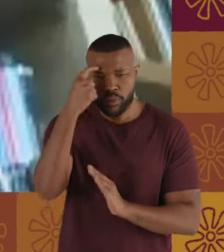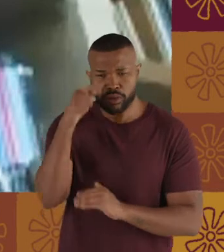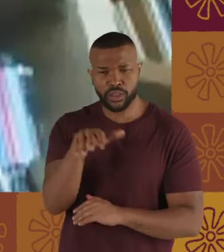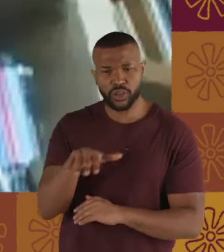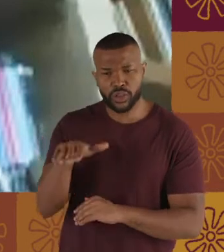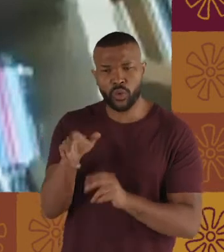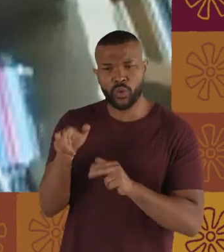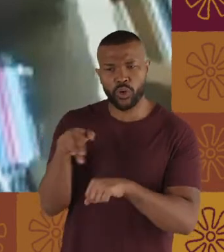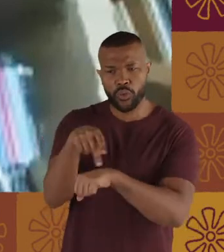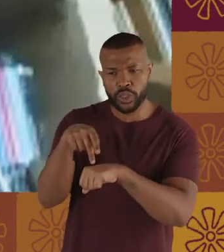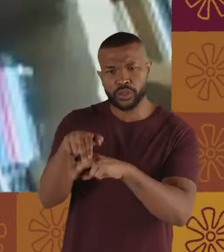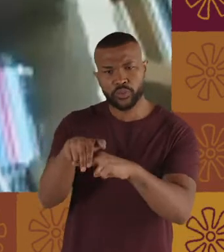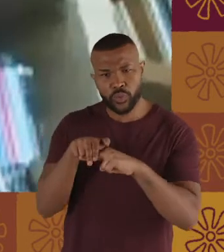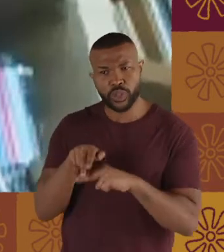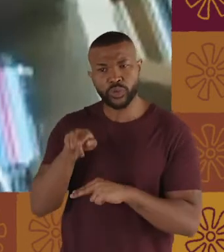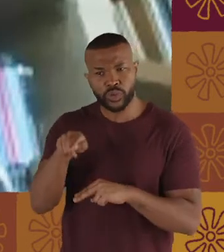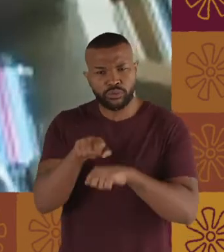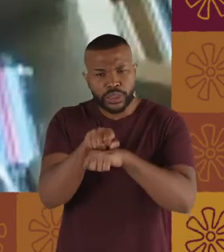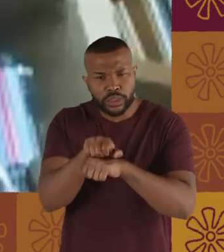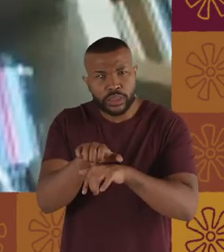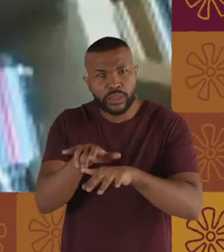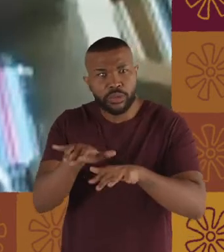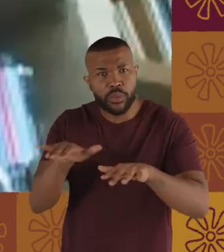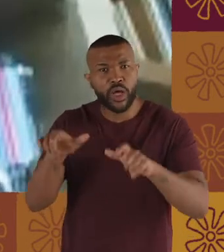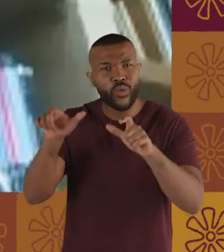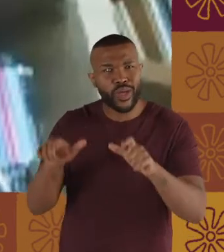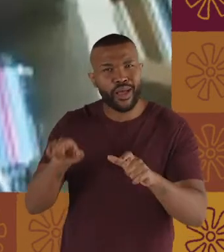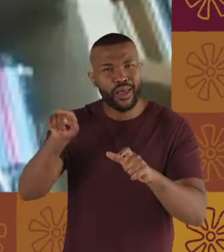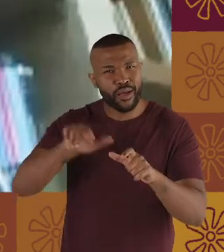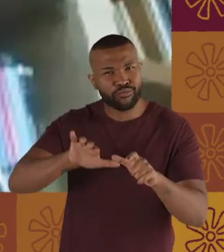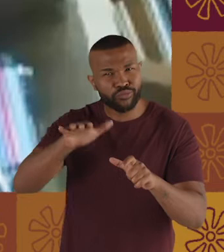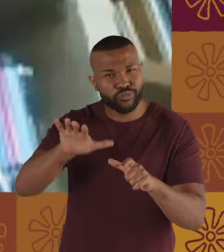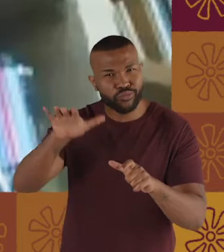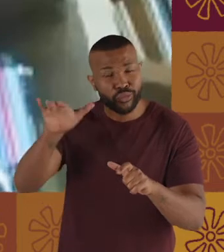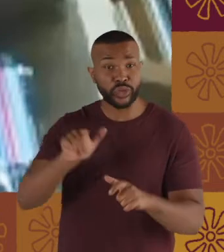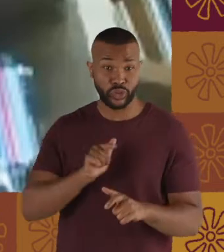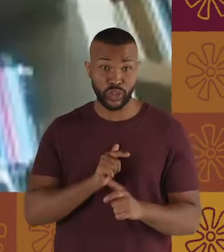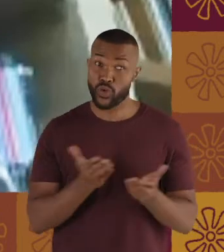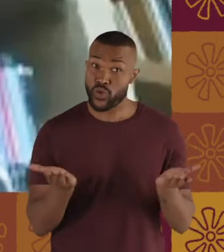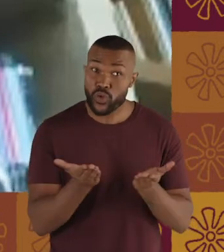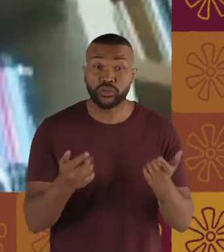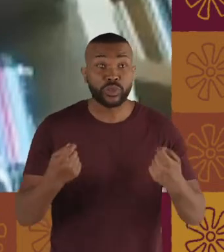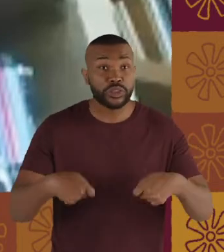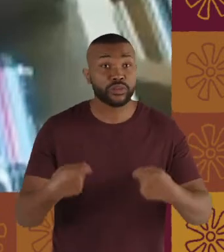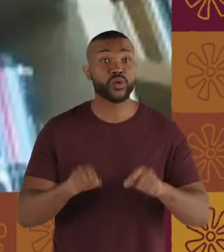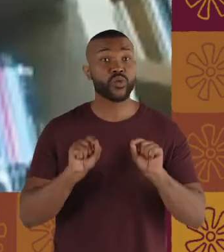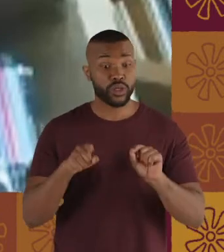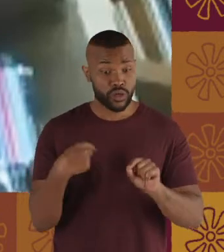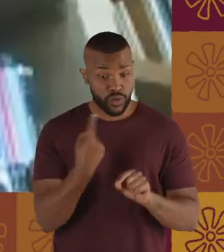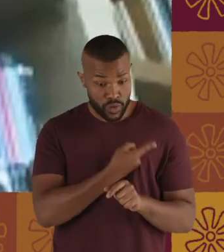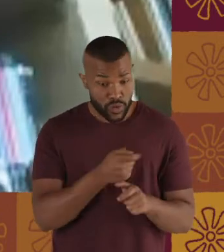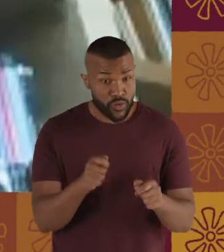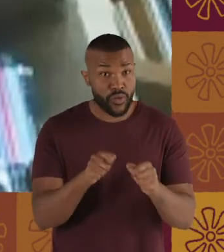aquela região enquanto uma nação. Por isso o espalhamento pela Serra da Barriga de diversos mocambos. Hoje, exato, se faz necessário, exato, a